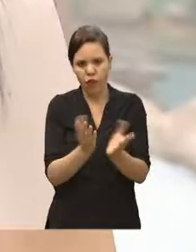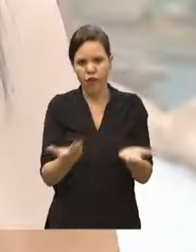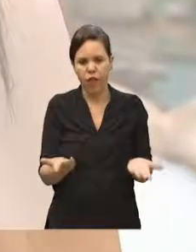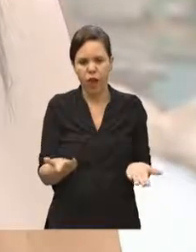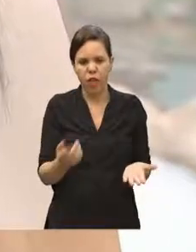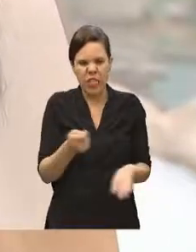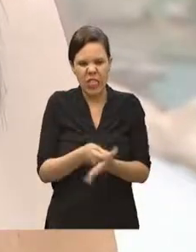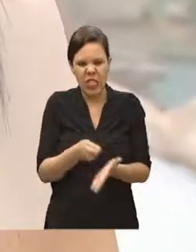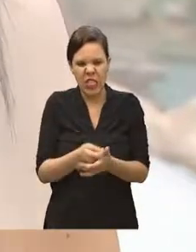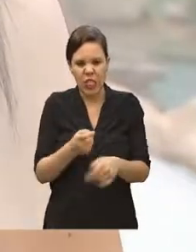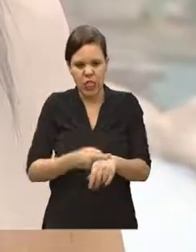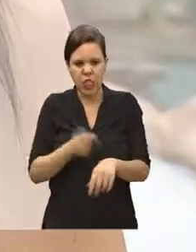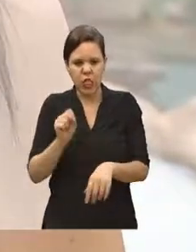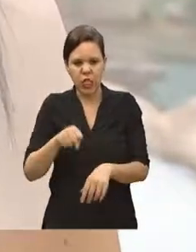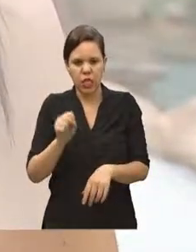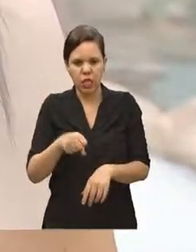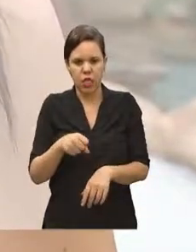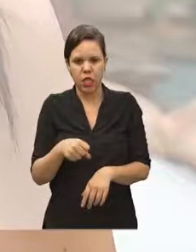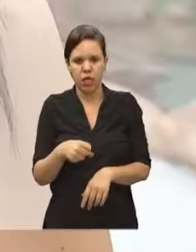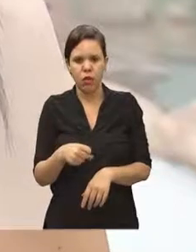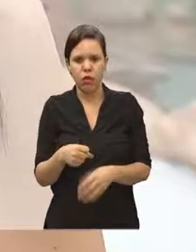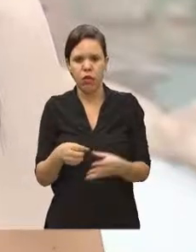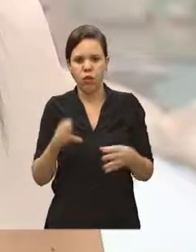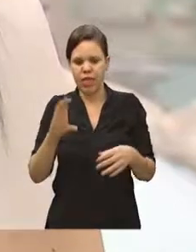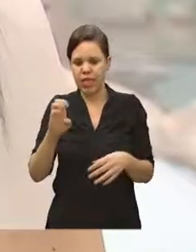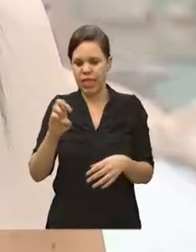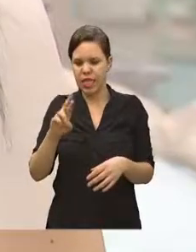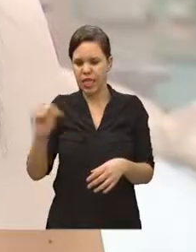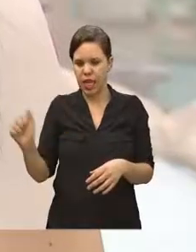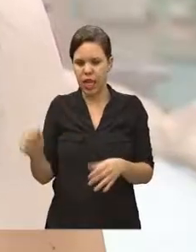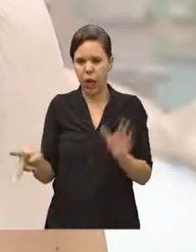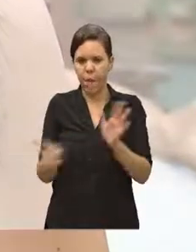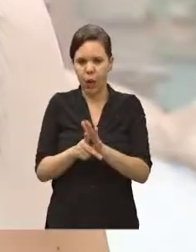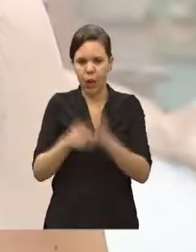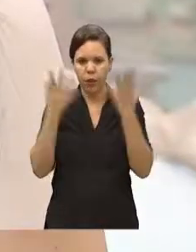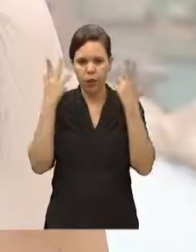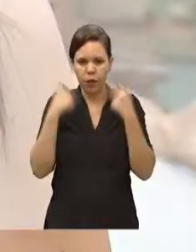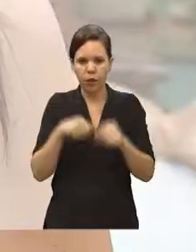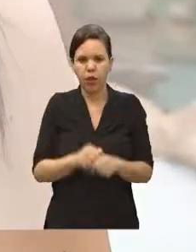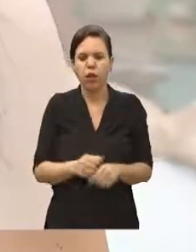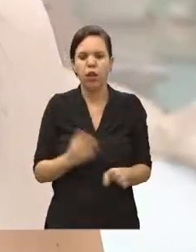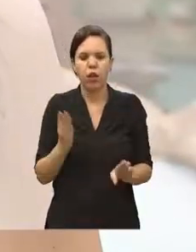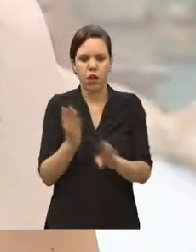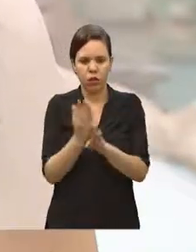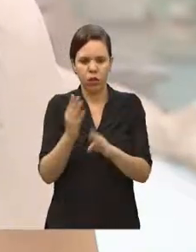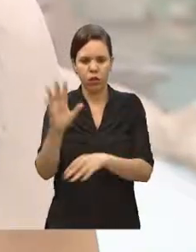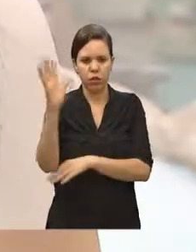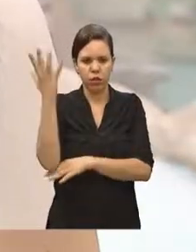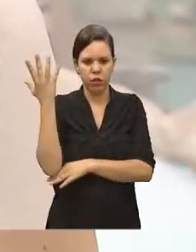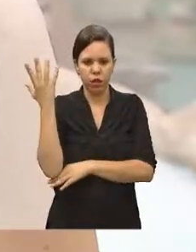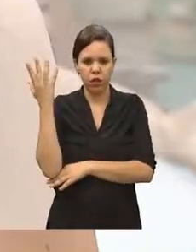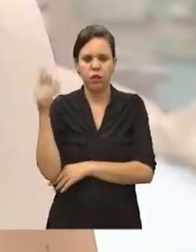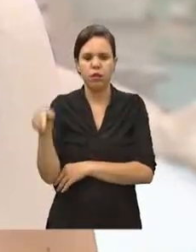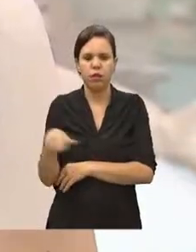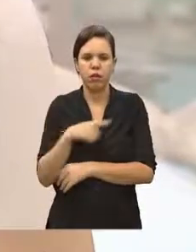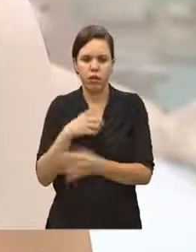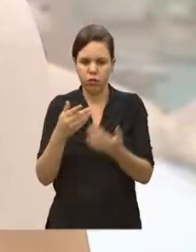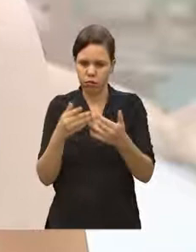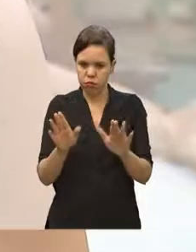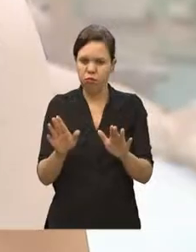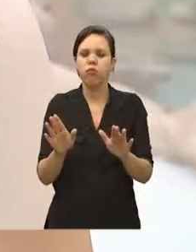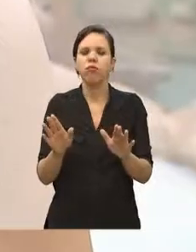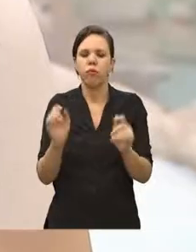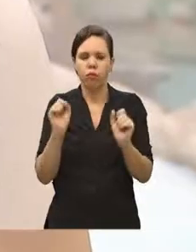ser resistente? Sim, nós utilizamos uma cera animal, também encontrada na natureza, que permite que